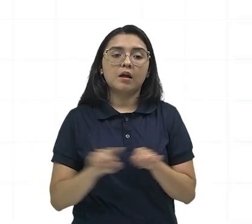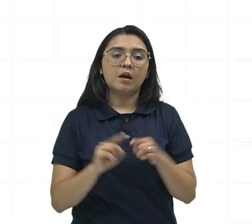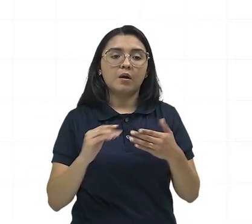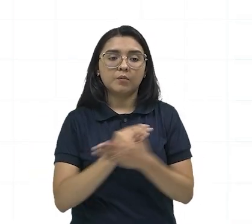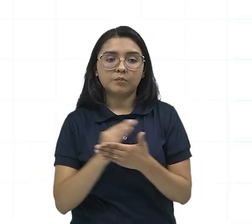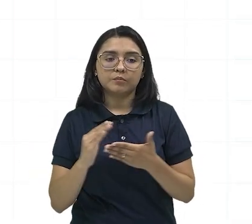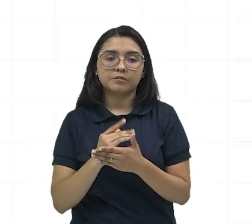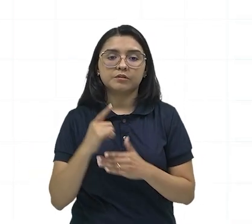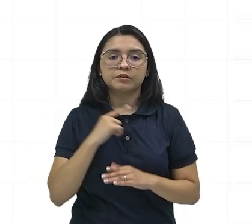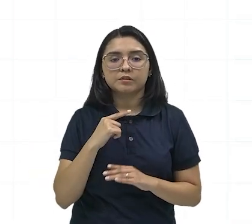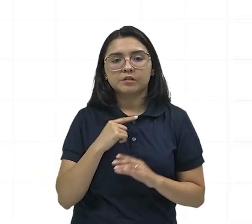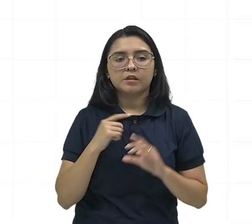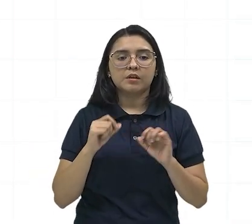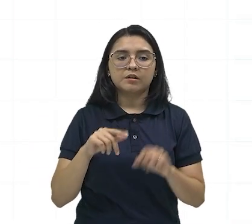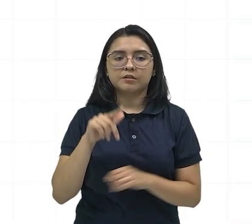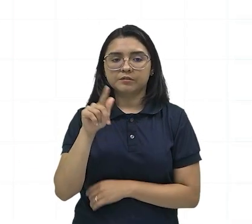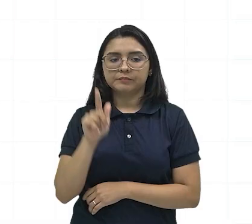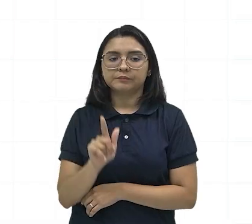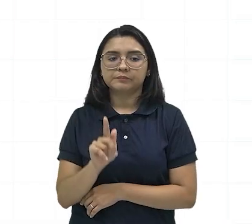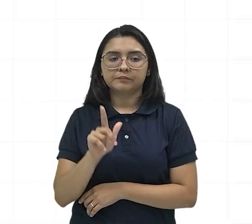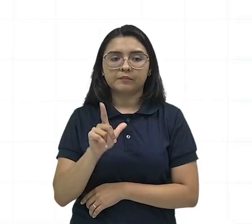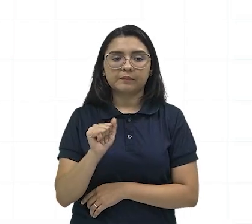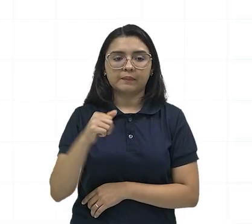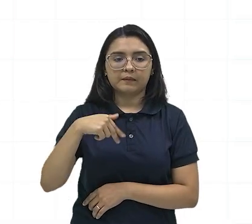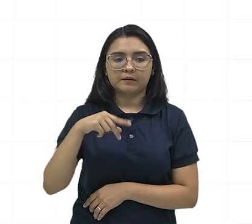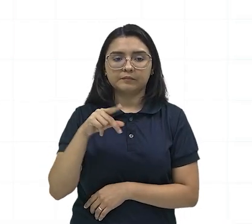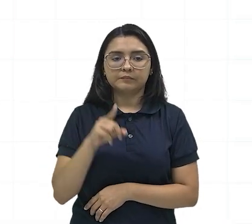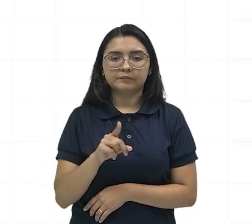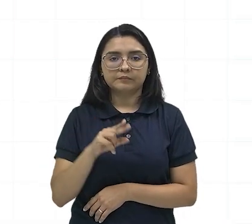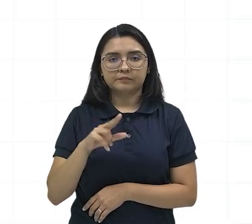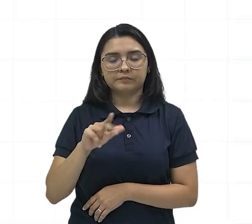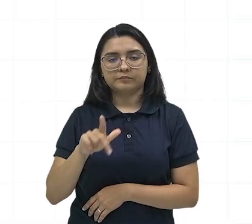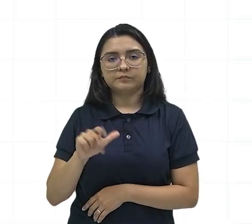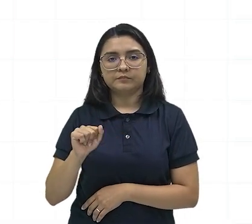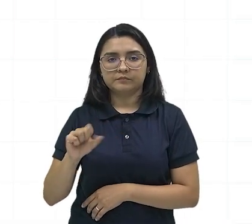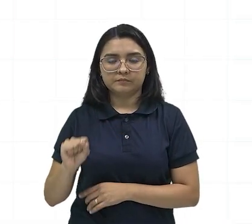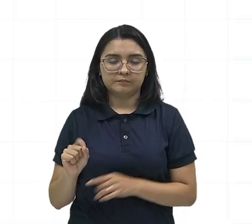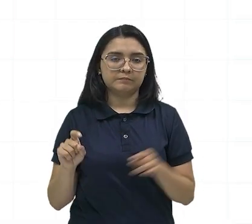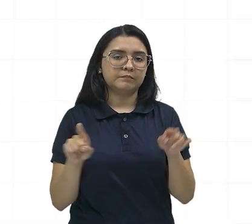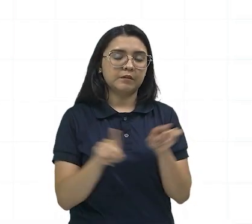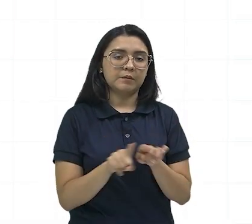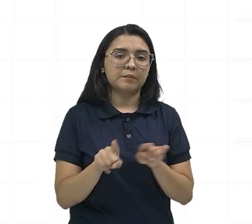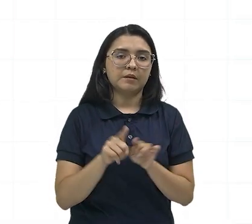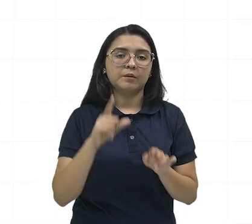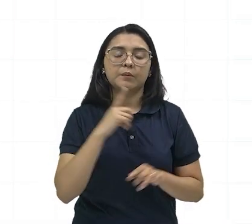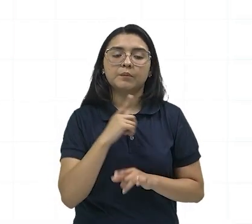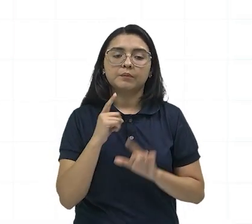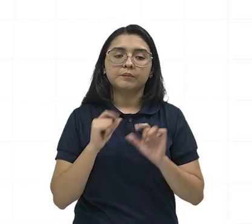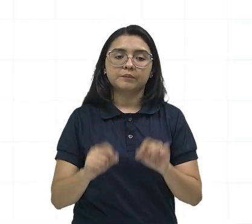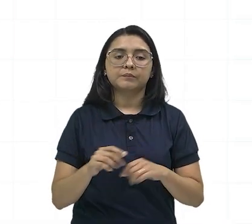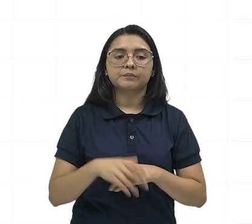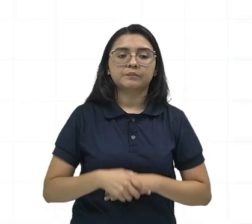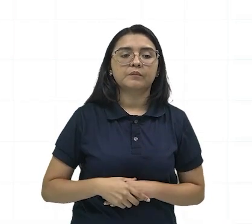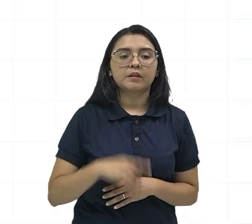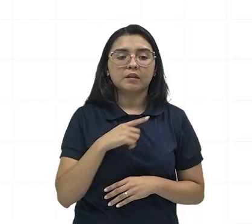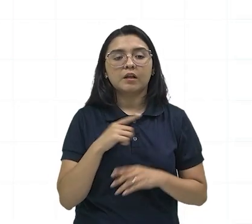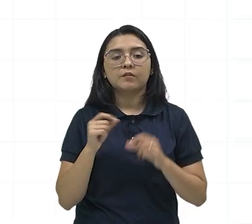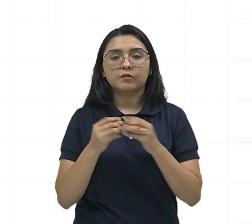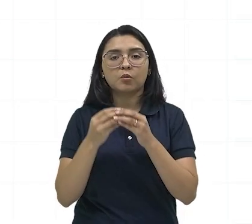glândulas também, né, no seu corpo, tá? Exclusivamente são